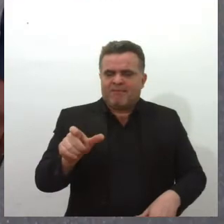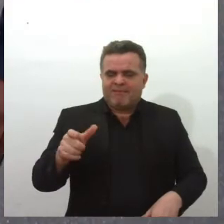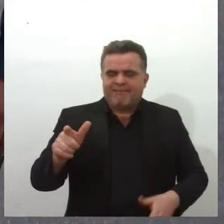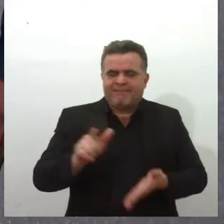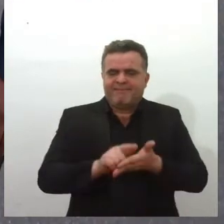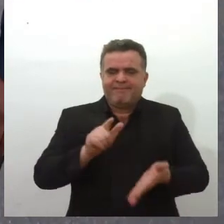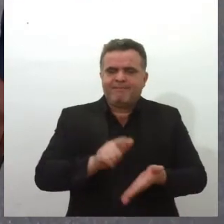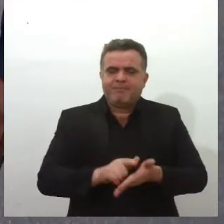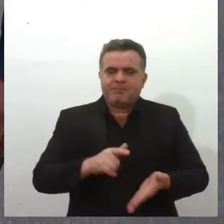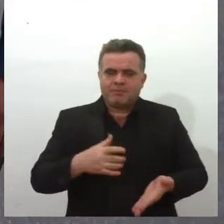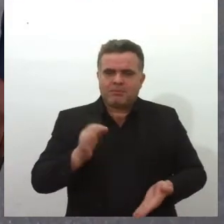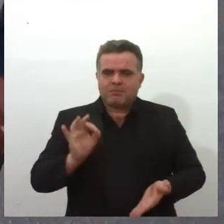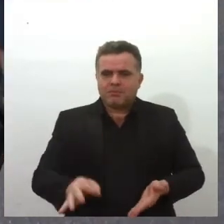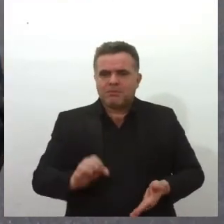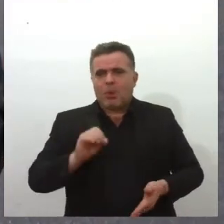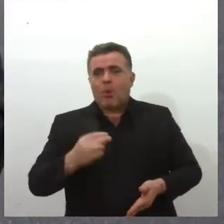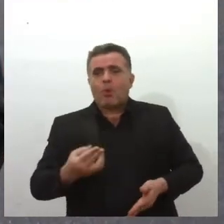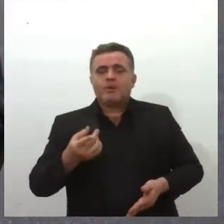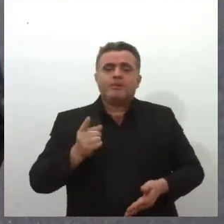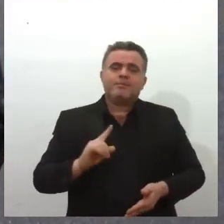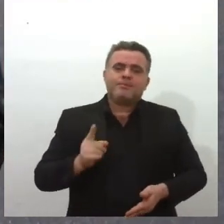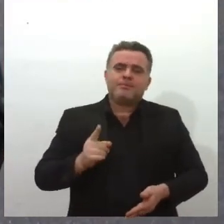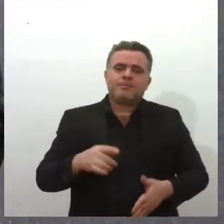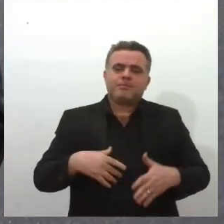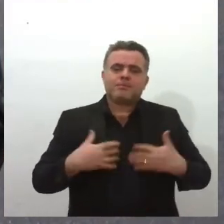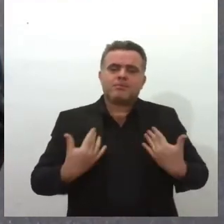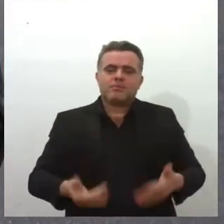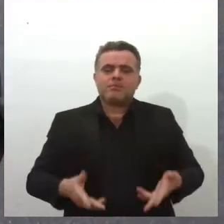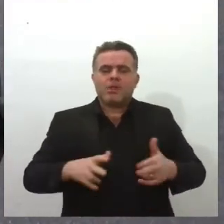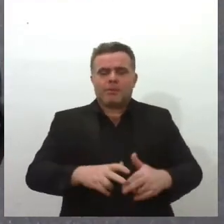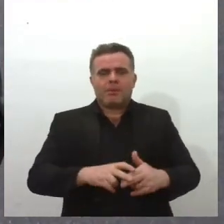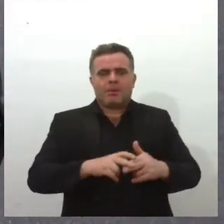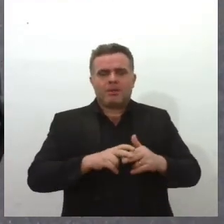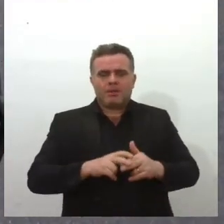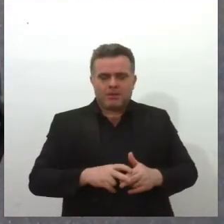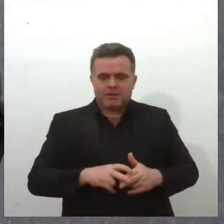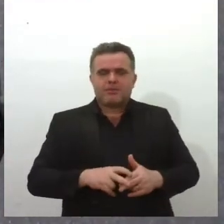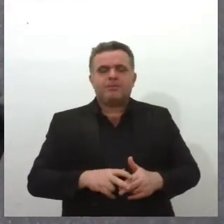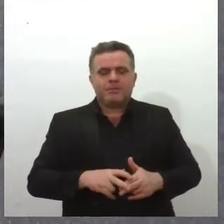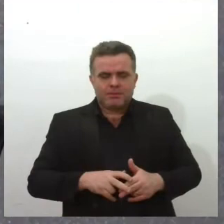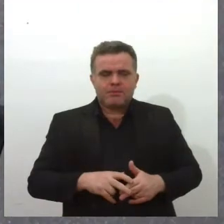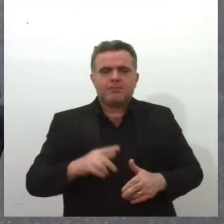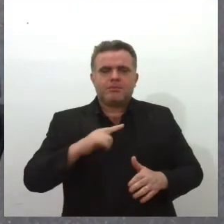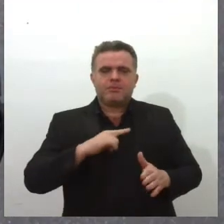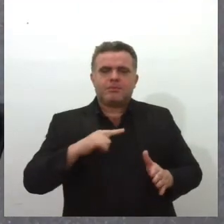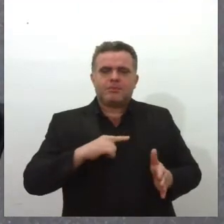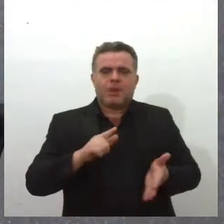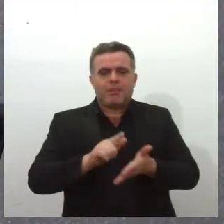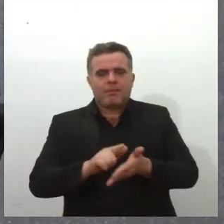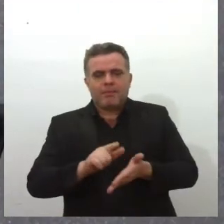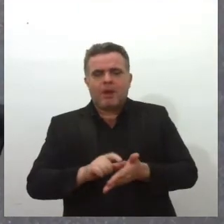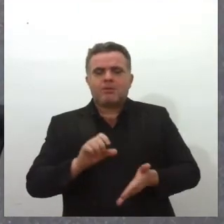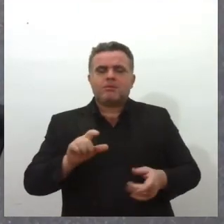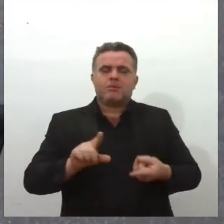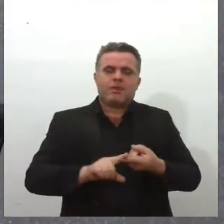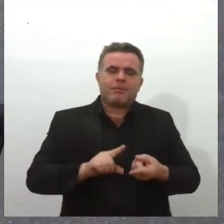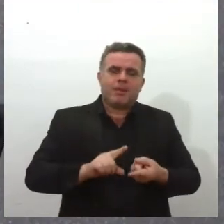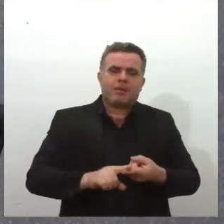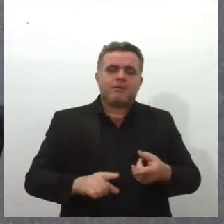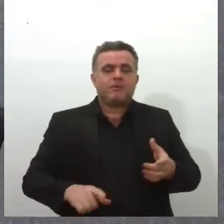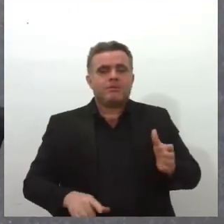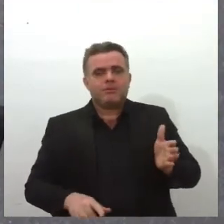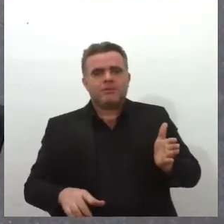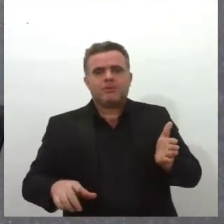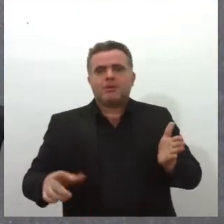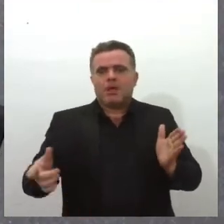documento em mão ou disponível? Exato. Então, tem o meio físico, né, que é o papel. Também tem a carteira digital, nós